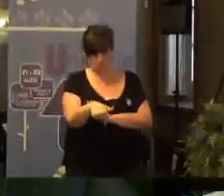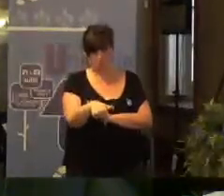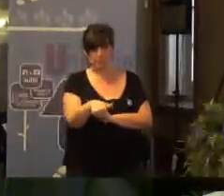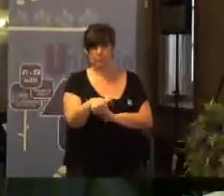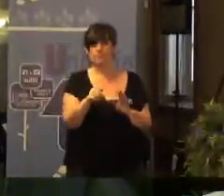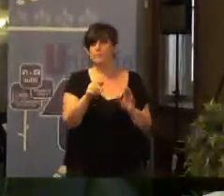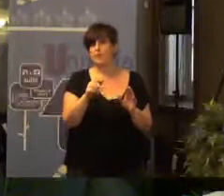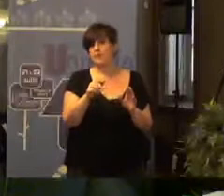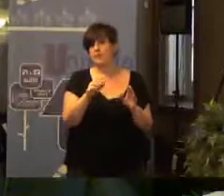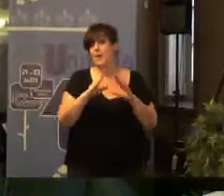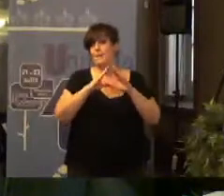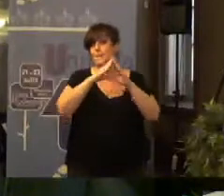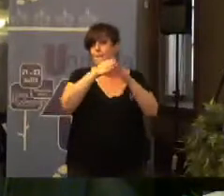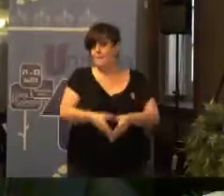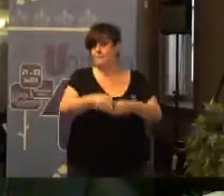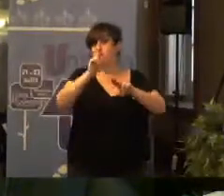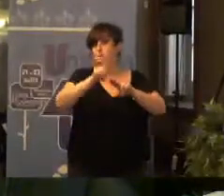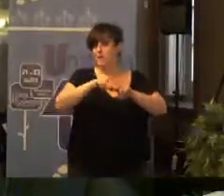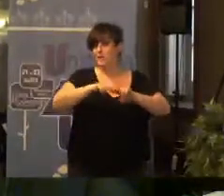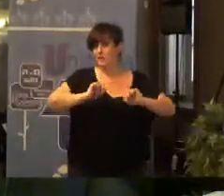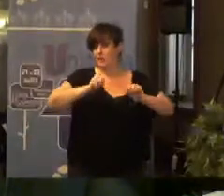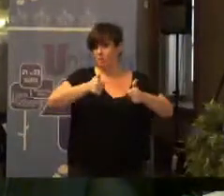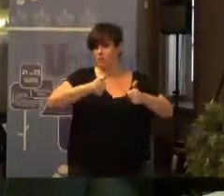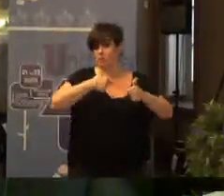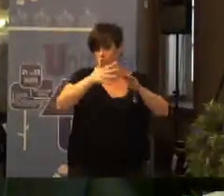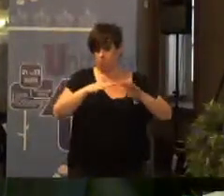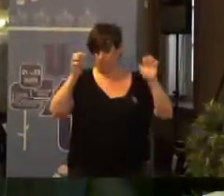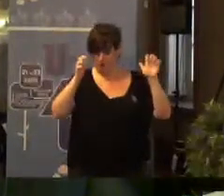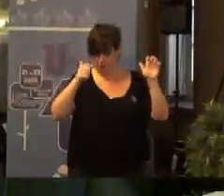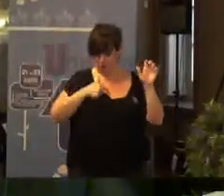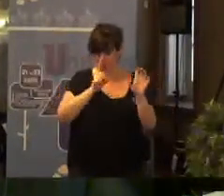do Prestige, verdad? Bueno, eu dixen no Parlamento, estaba daquela,